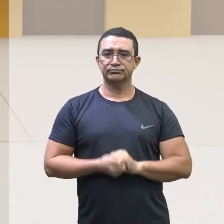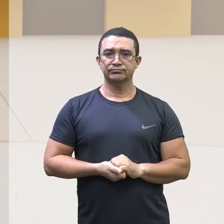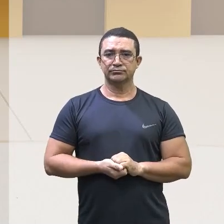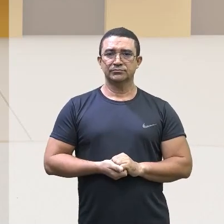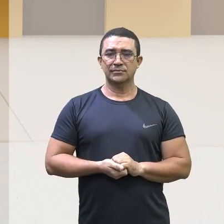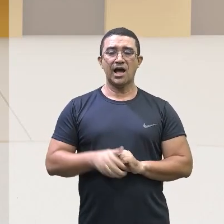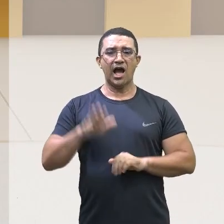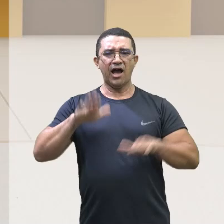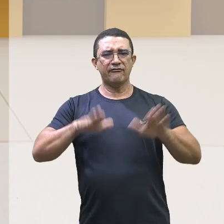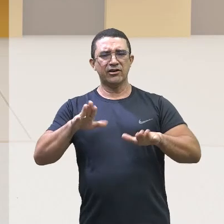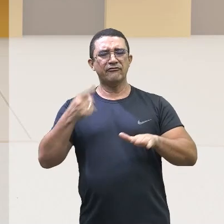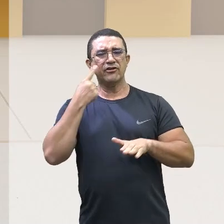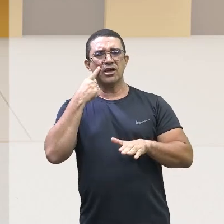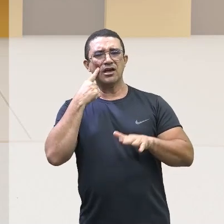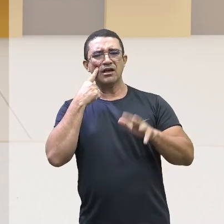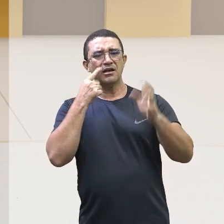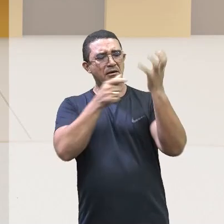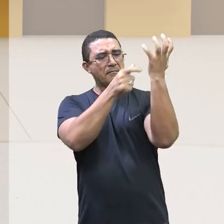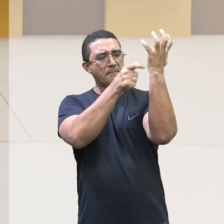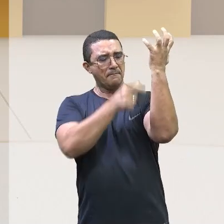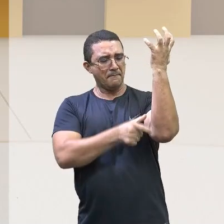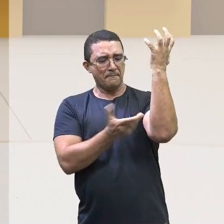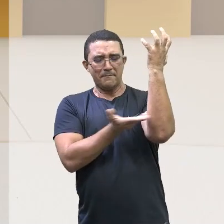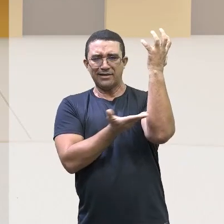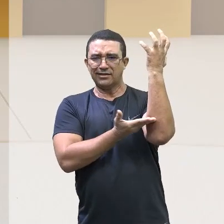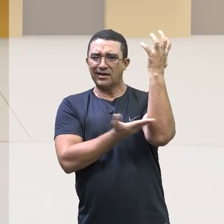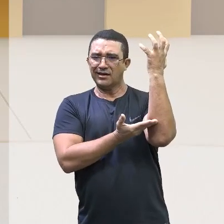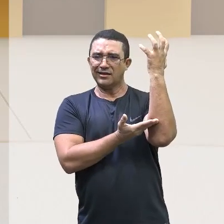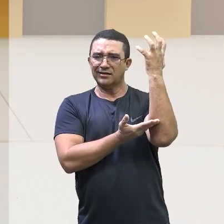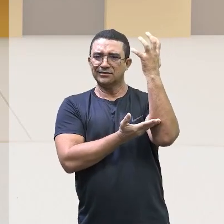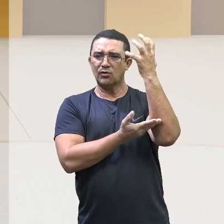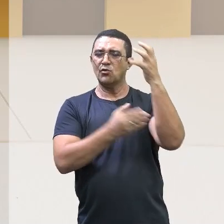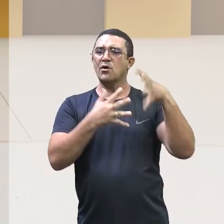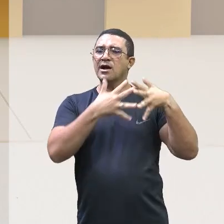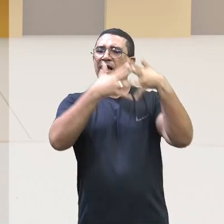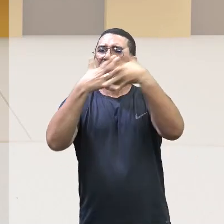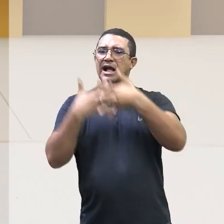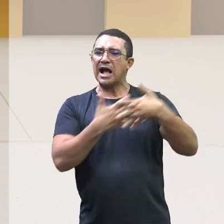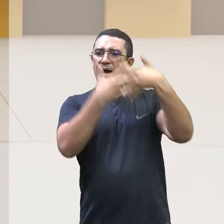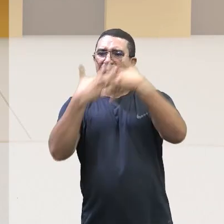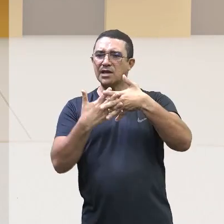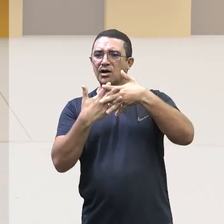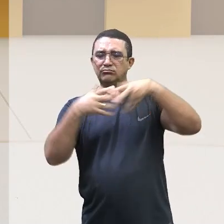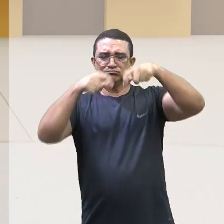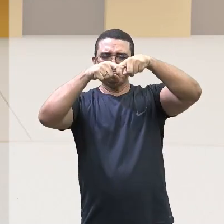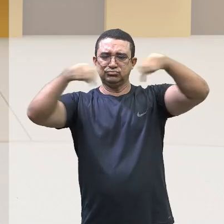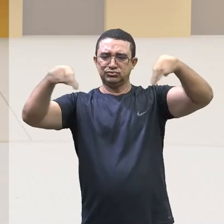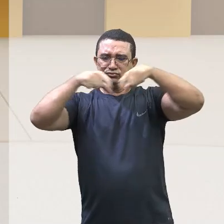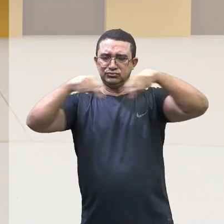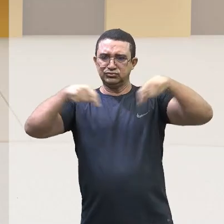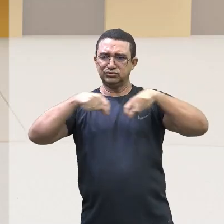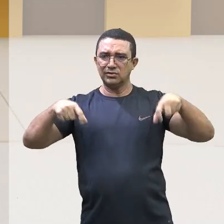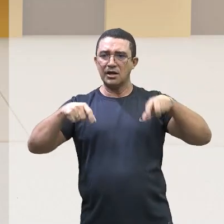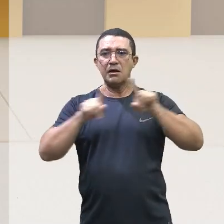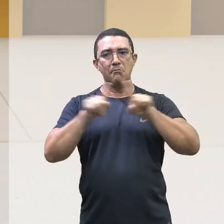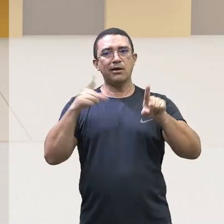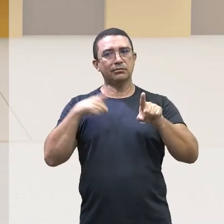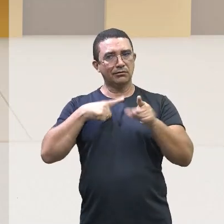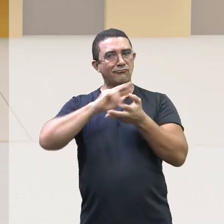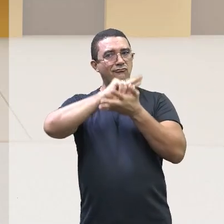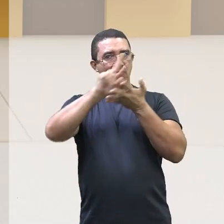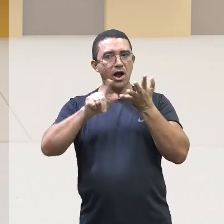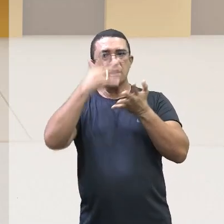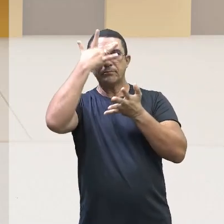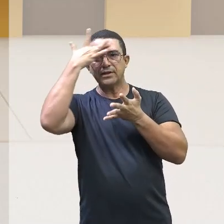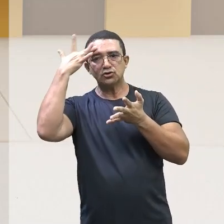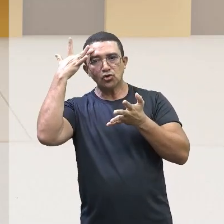vezes a gente vê a madeira ali sendo transportada, não é, em cima de caminhão, e a gente não percebe que há tanta gente envolvida nesse processo. Não é?